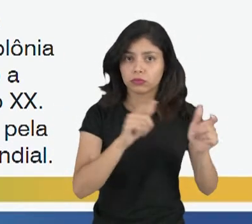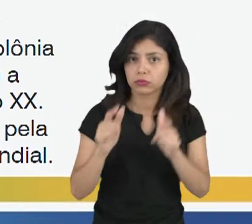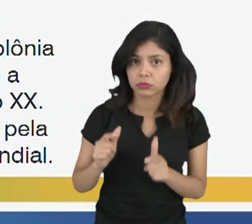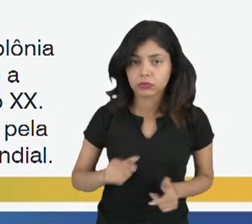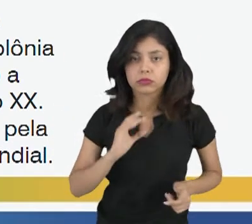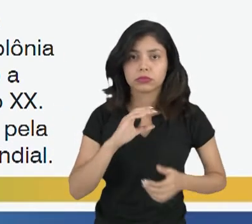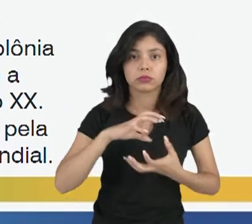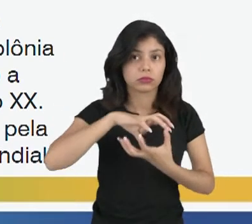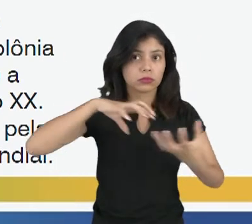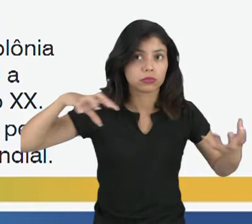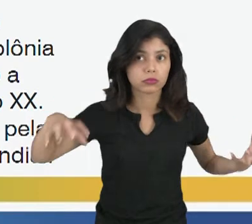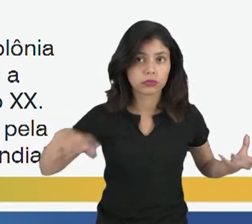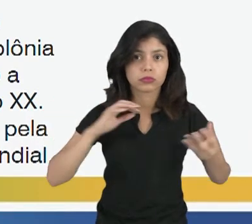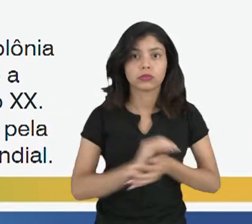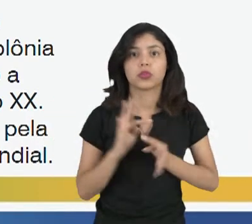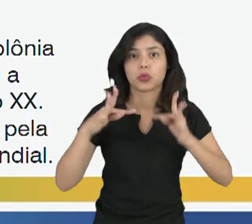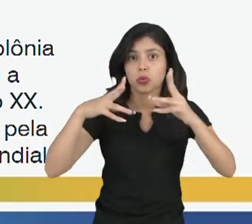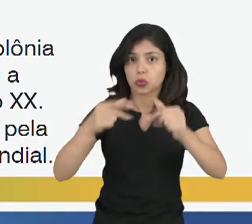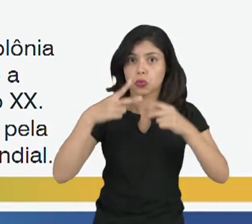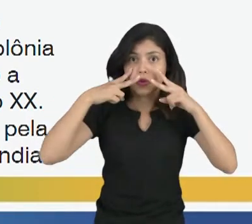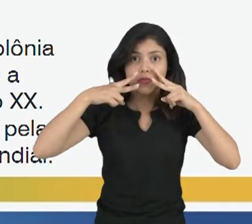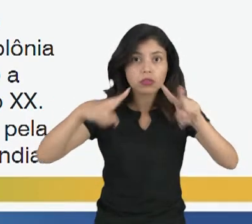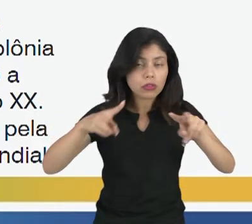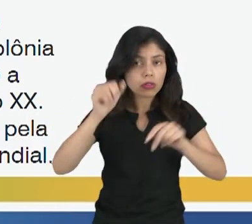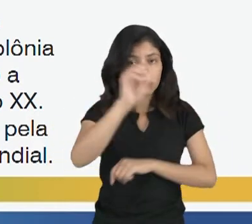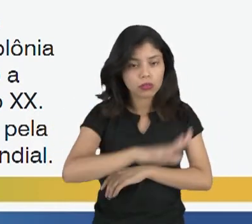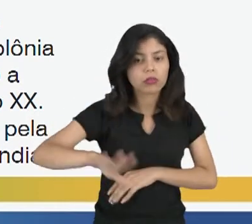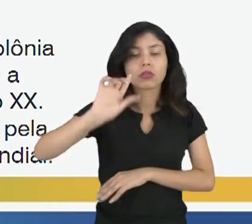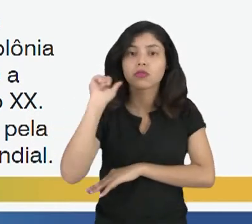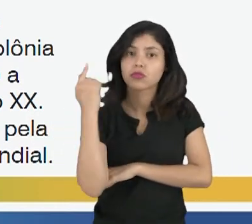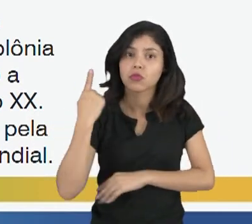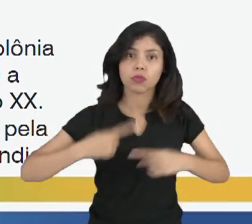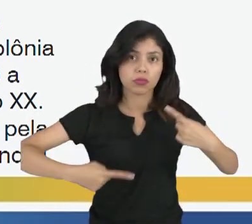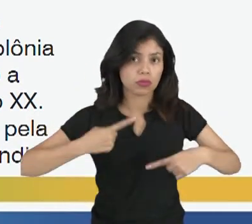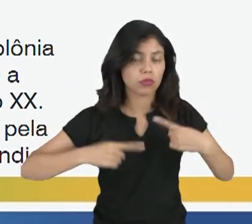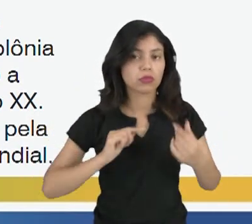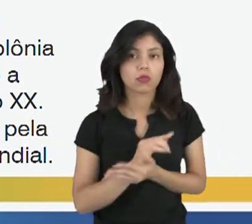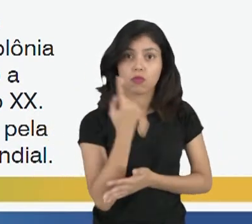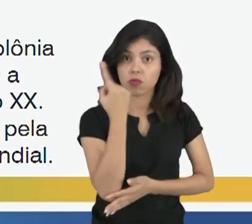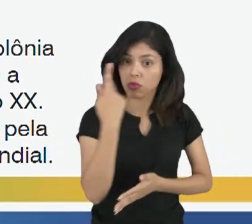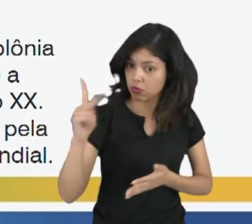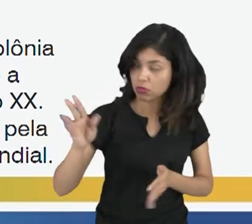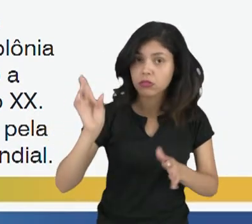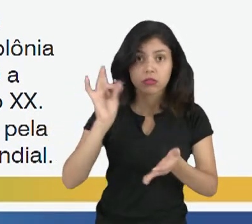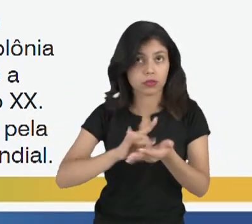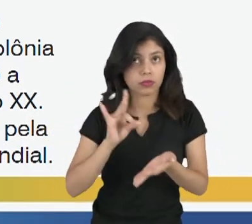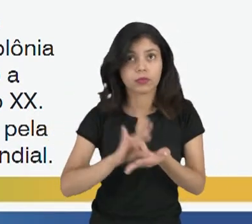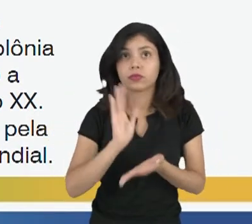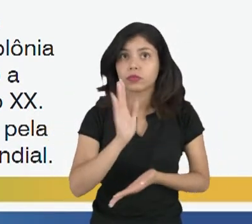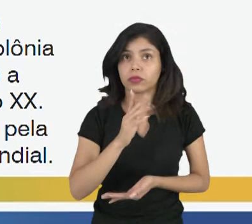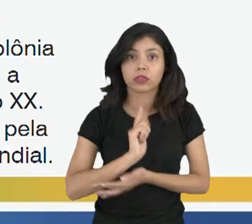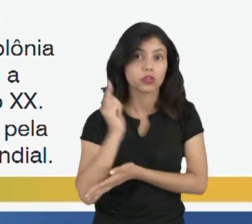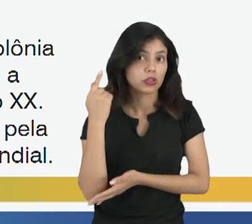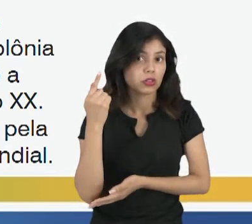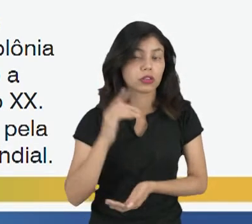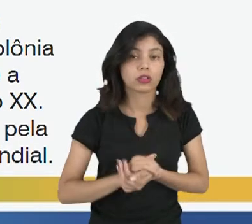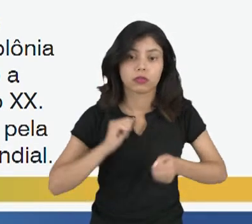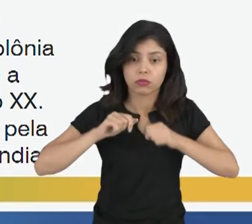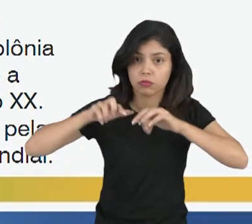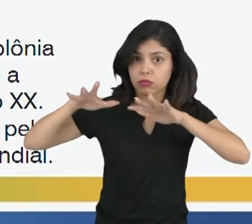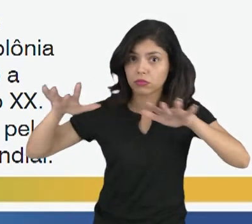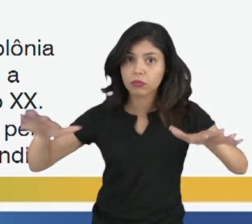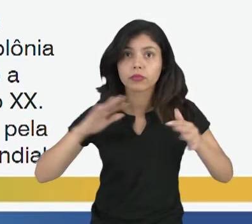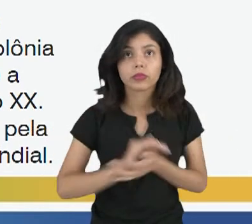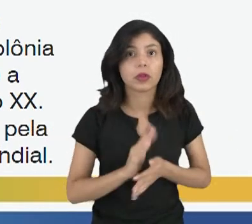vários continentes isso tudo é uma visão a política uma delas na verdade que geopolítica tem uma abrangência